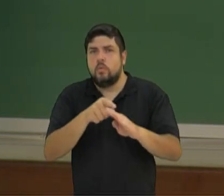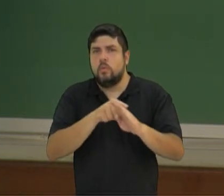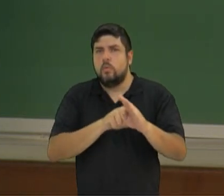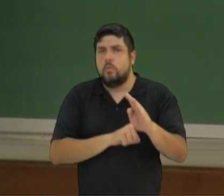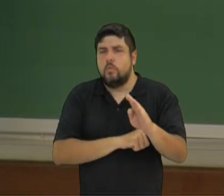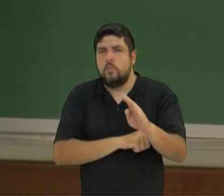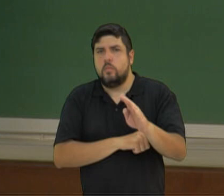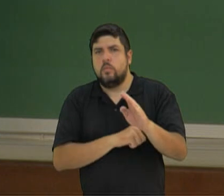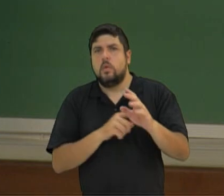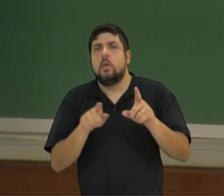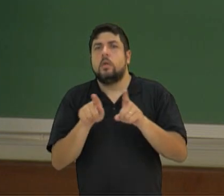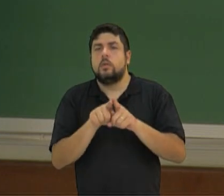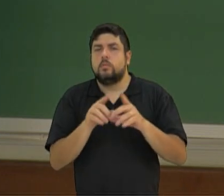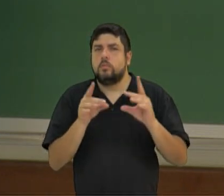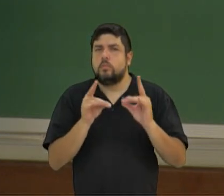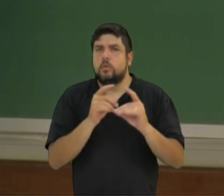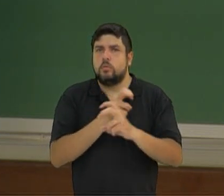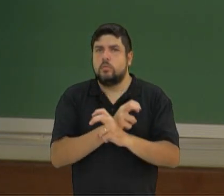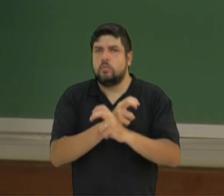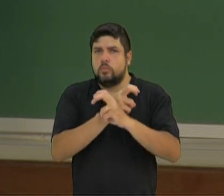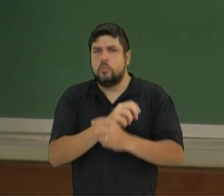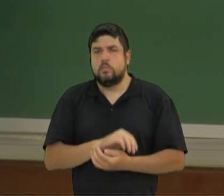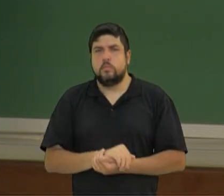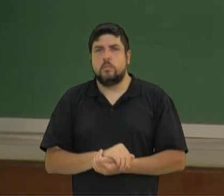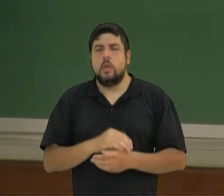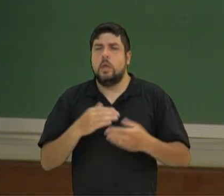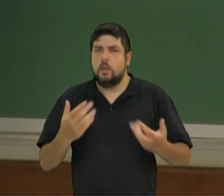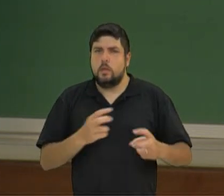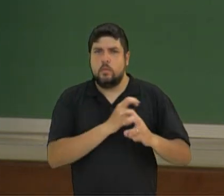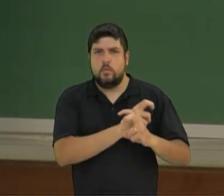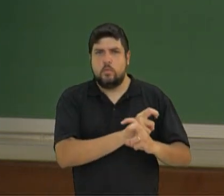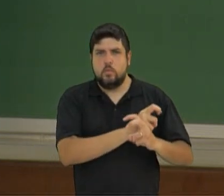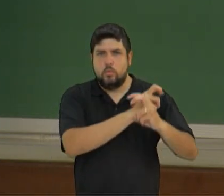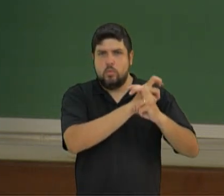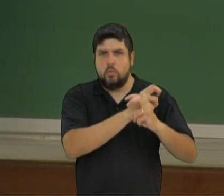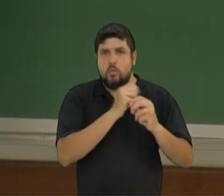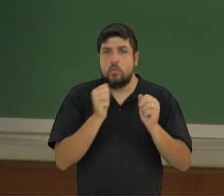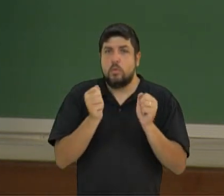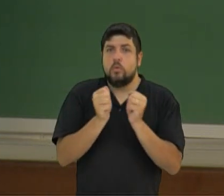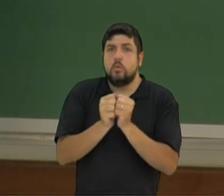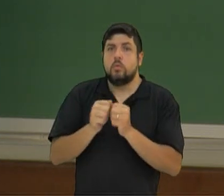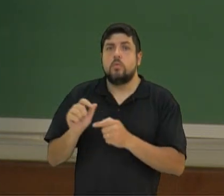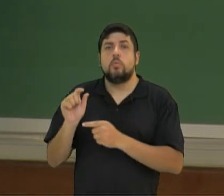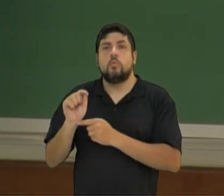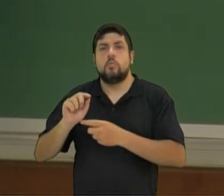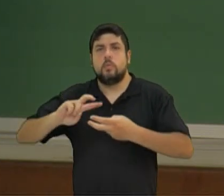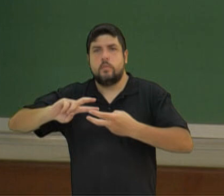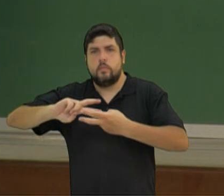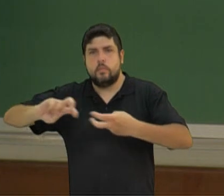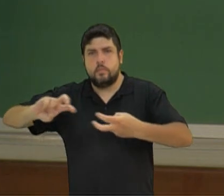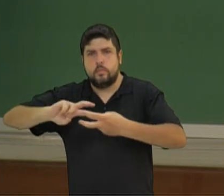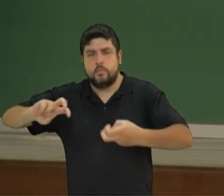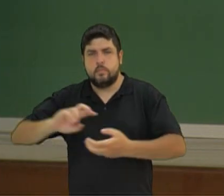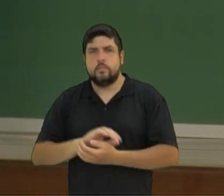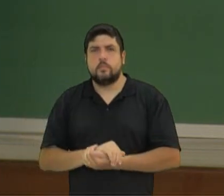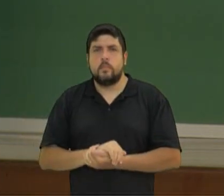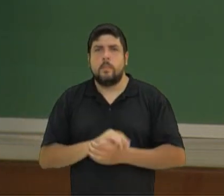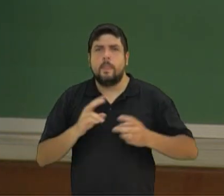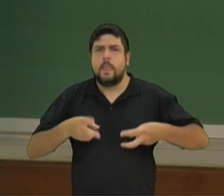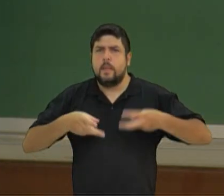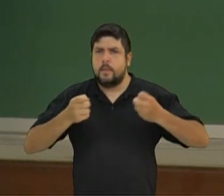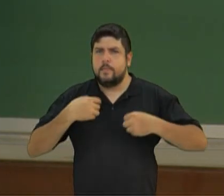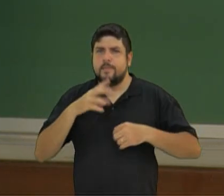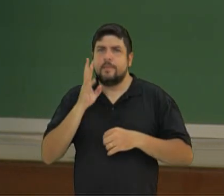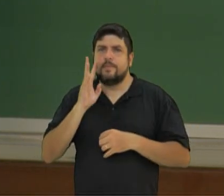sistemas. Do sistema esquelético, juntamente com o sistema, o quê? muscular. Então percebam que